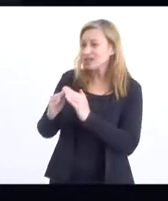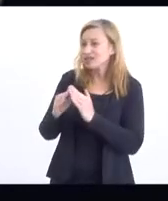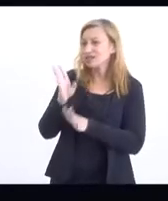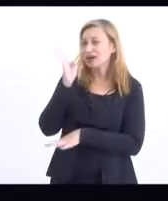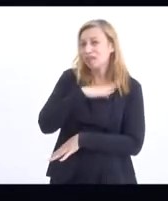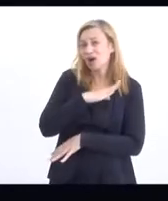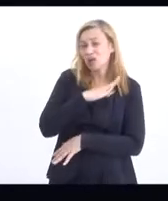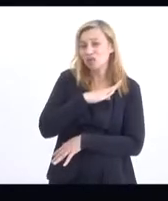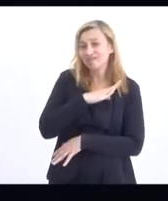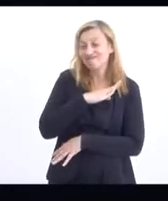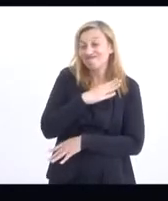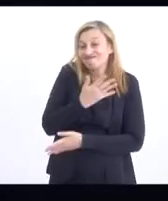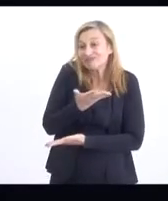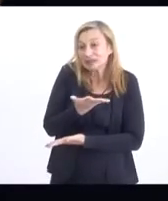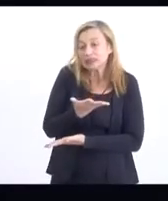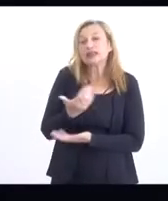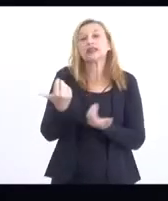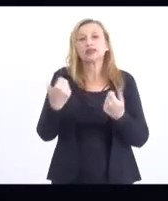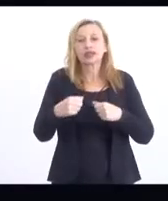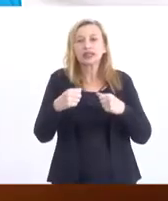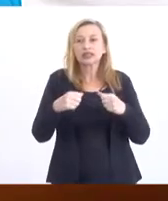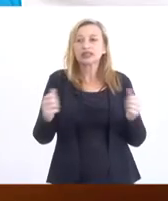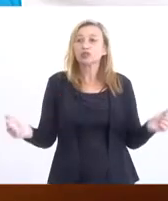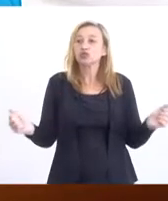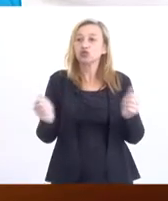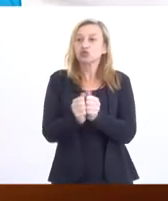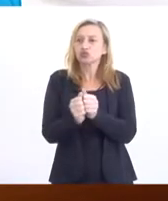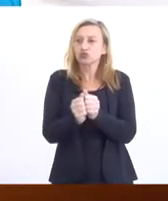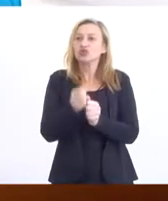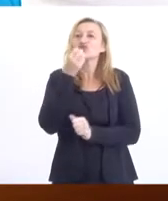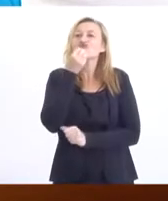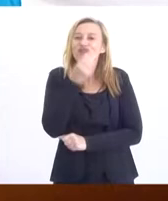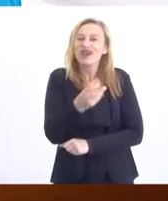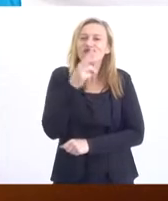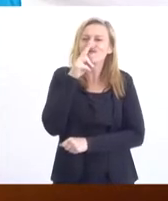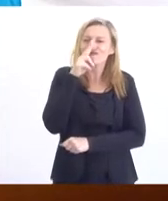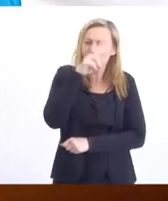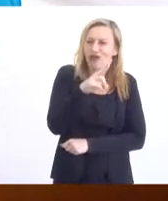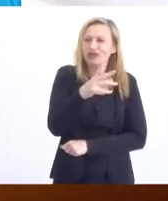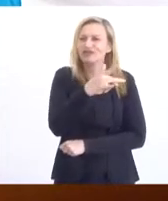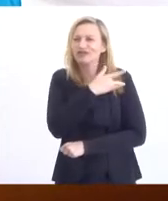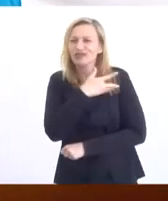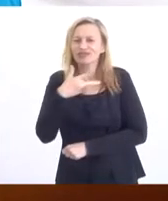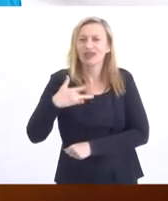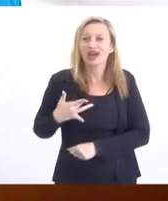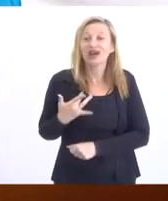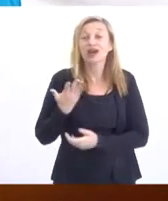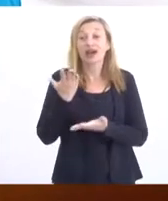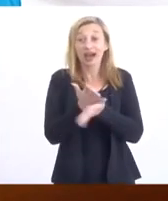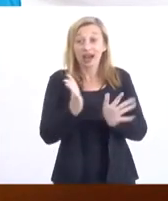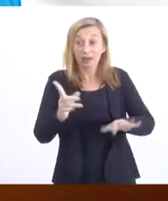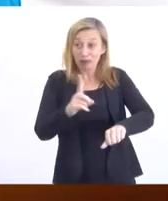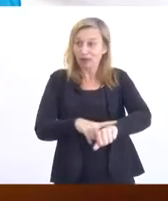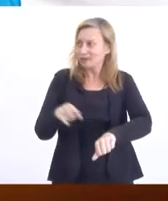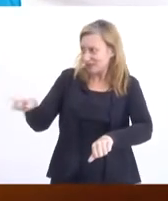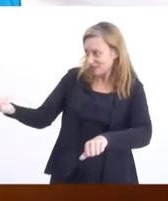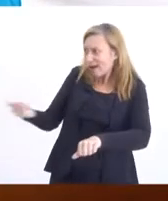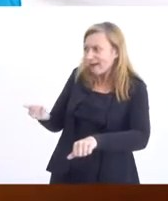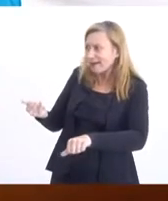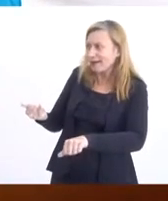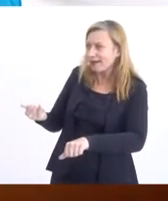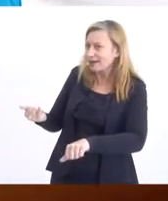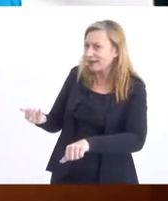mal. Precisamos de todo mundo bem, forte, com saúde. E a hora que acabar meu tempo, vocês falam aí, tá, gente?